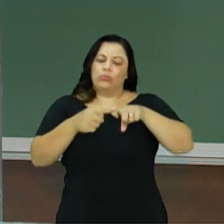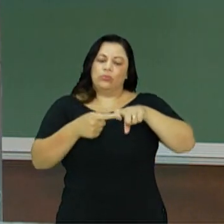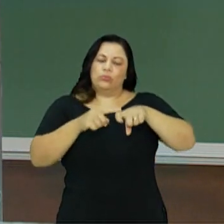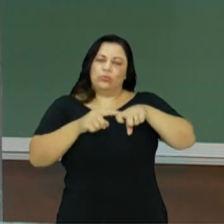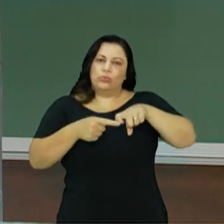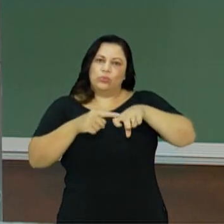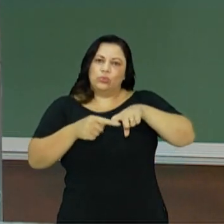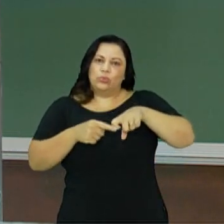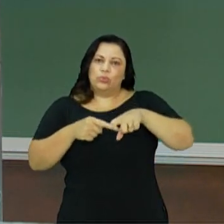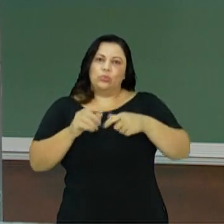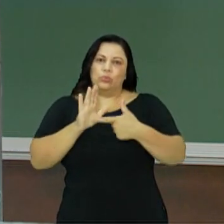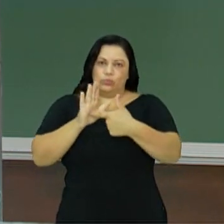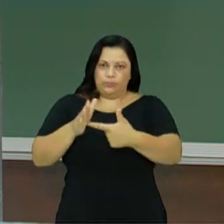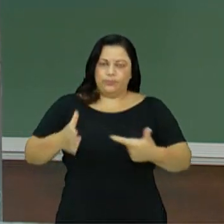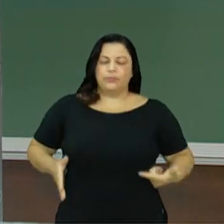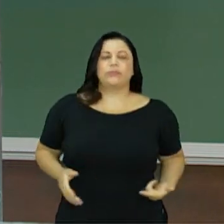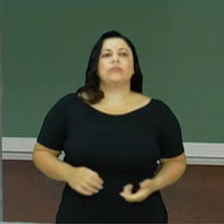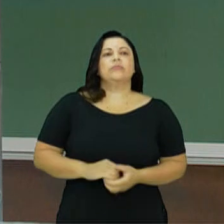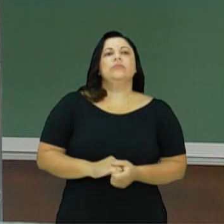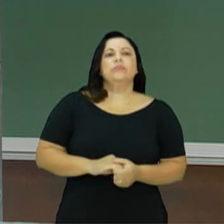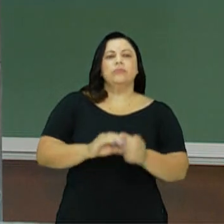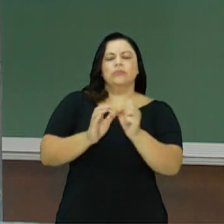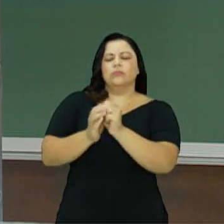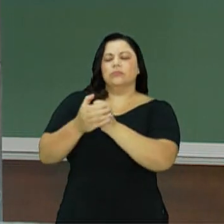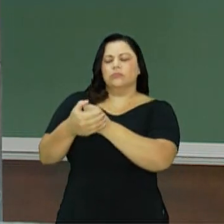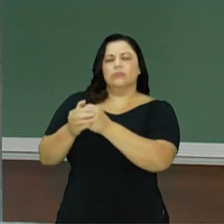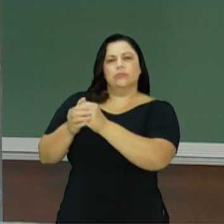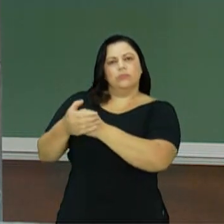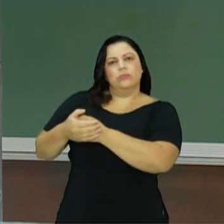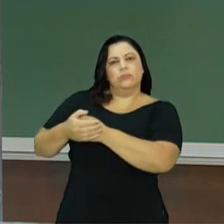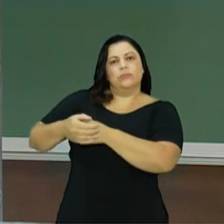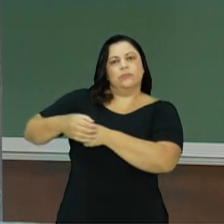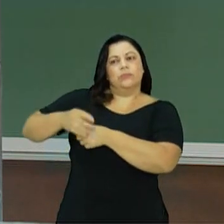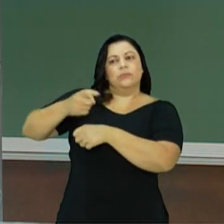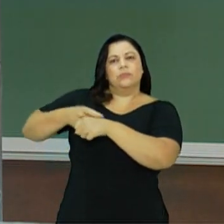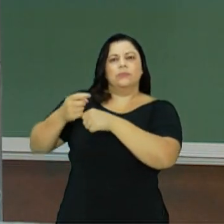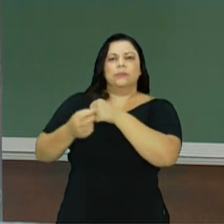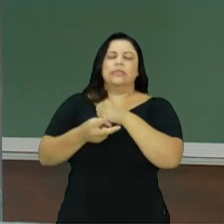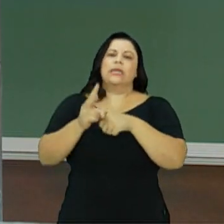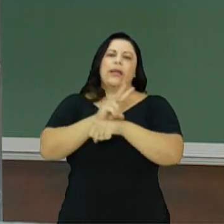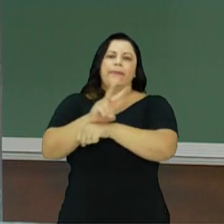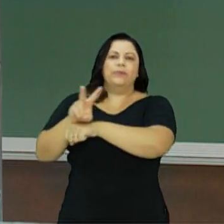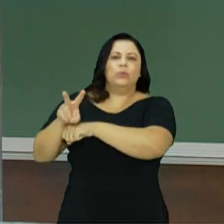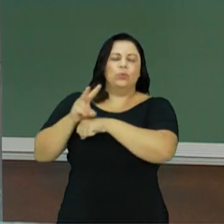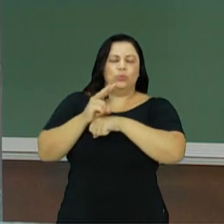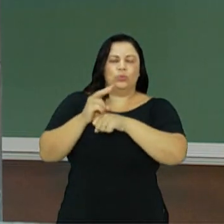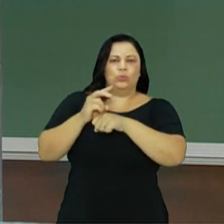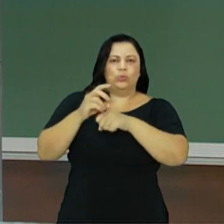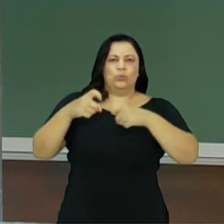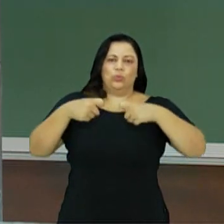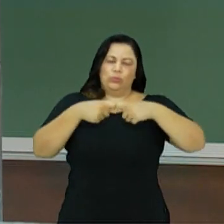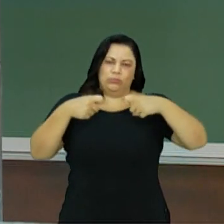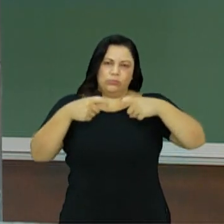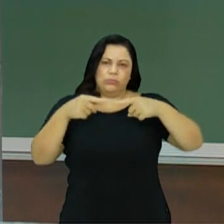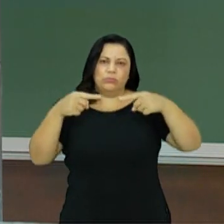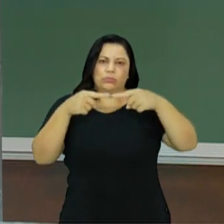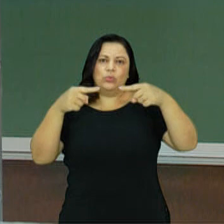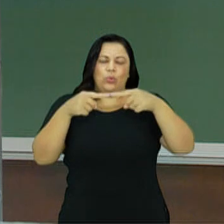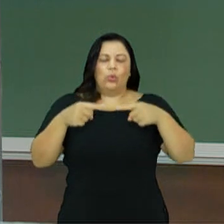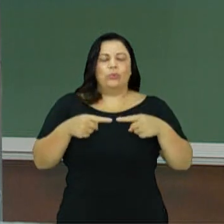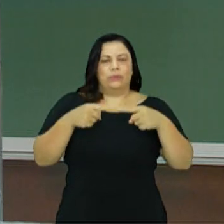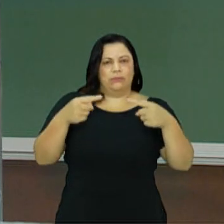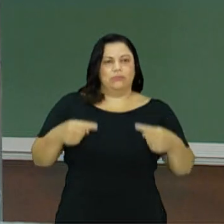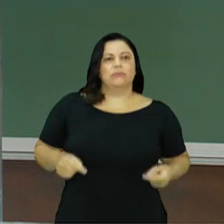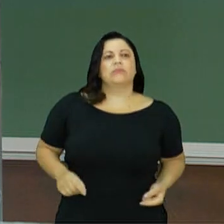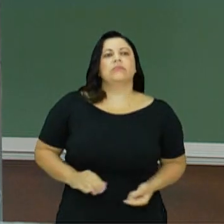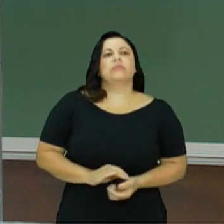o osso junto. A cartilagem vai dar uma resistência e proteção ali no contato entre esses dois ossos, no que a gente chama de